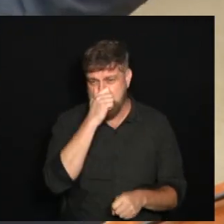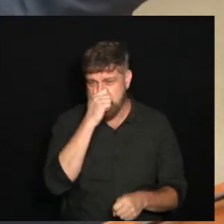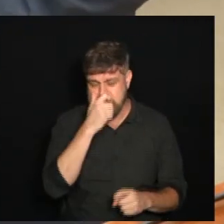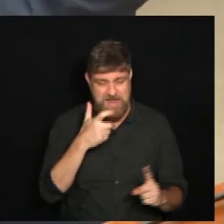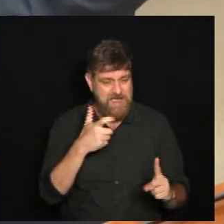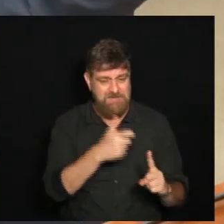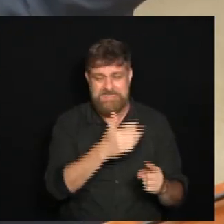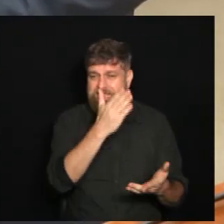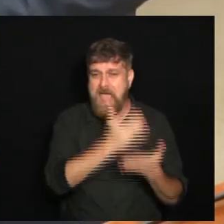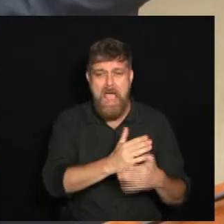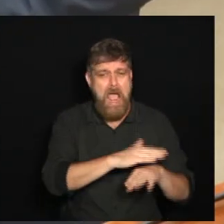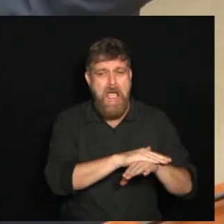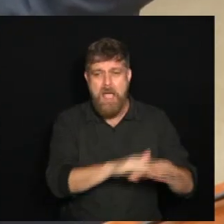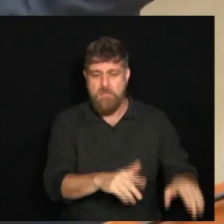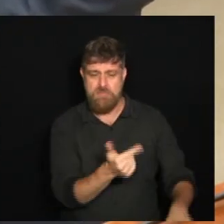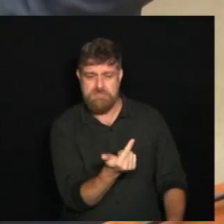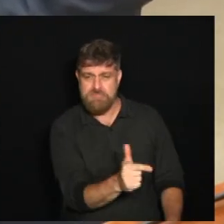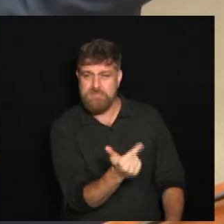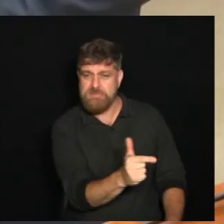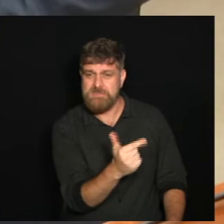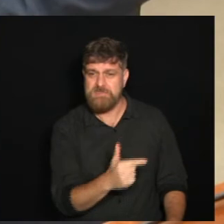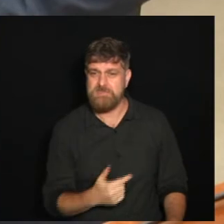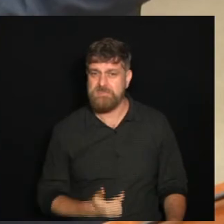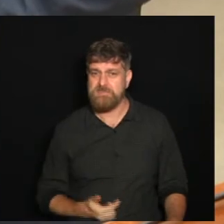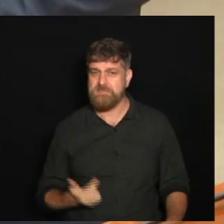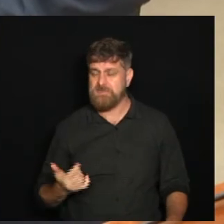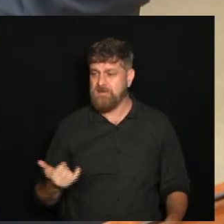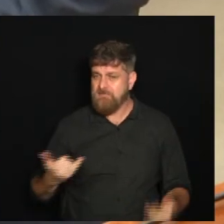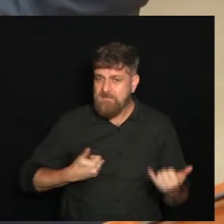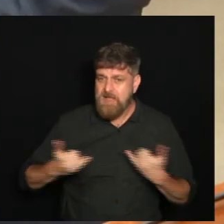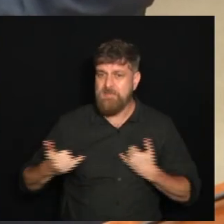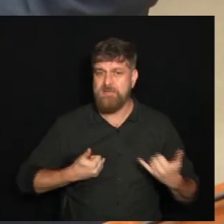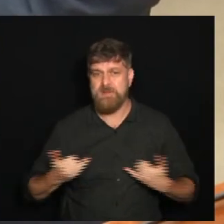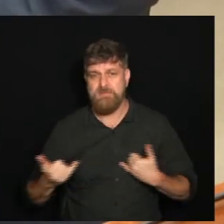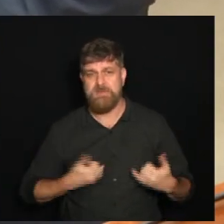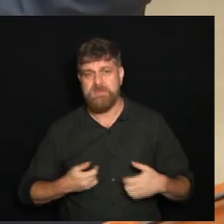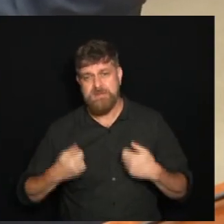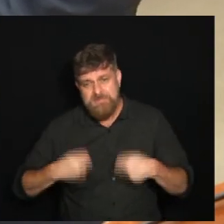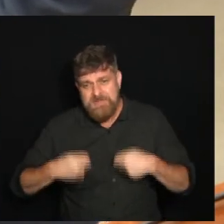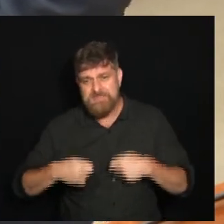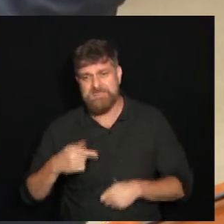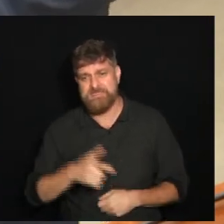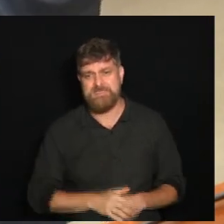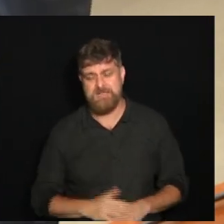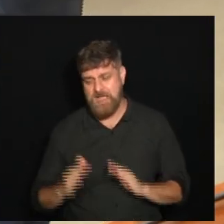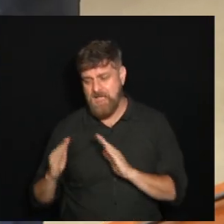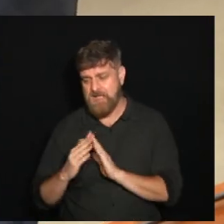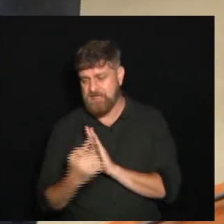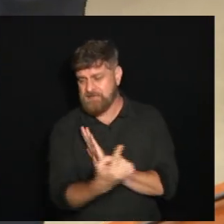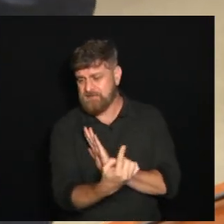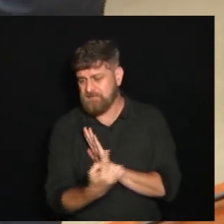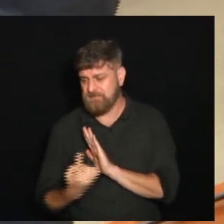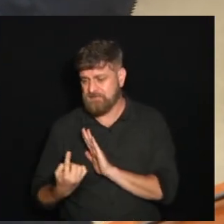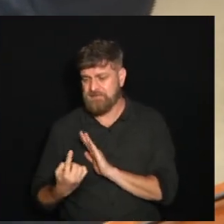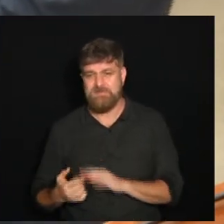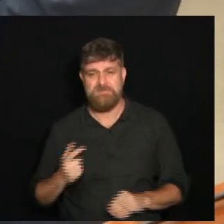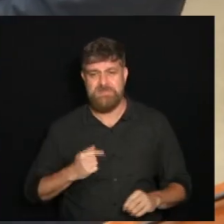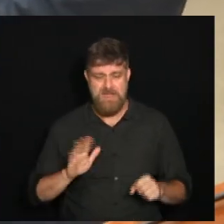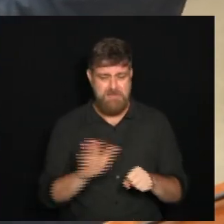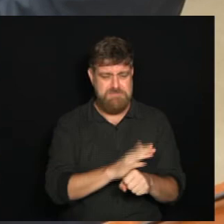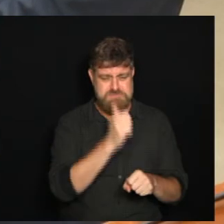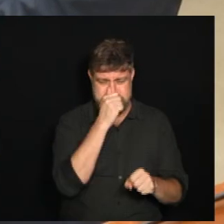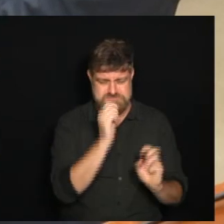acabou, tá? Muita gente falando, o vereador pede para o pessoal ir para casa, não ficar em muita